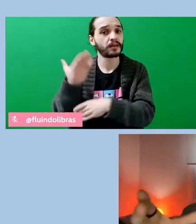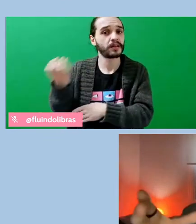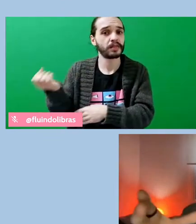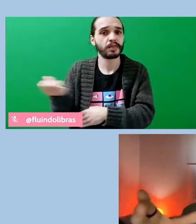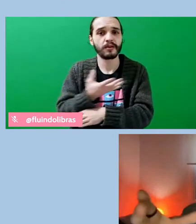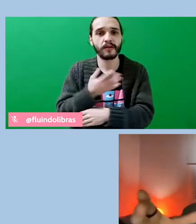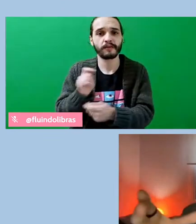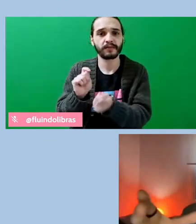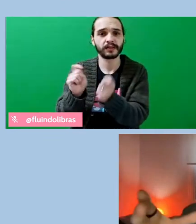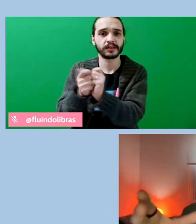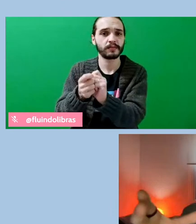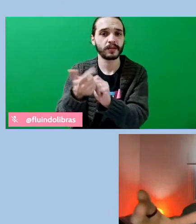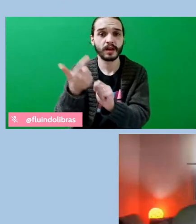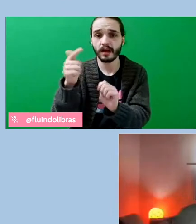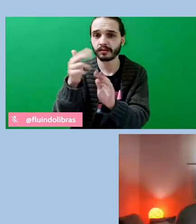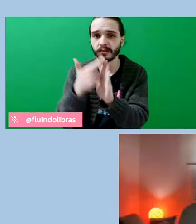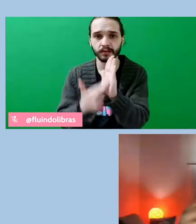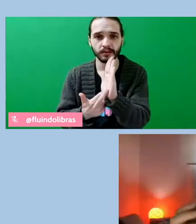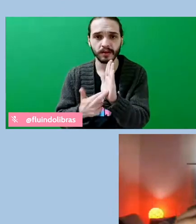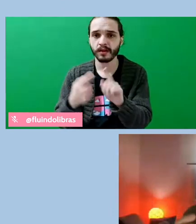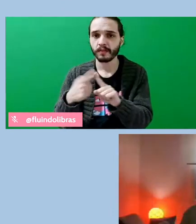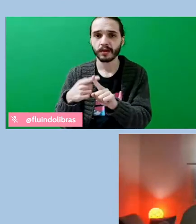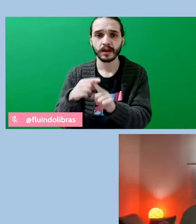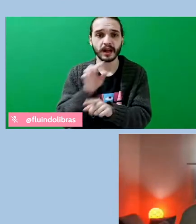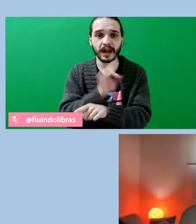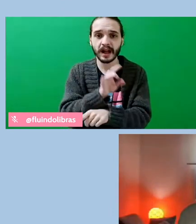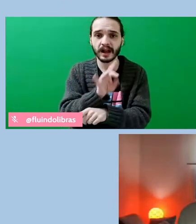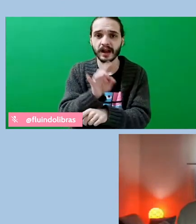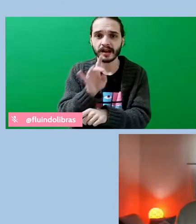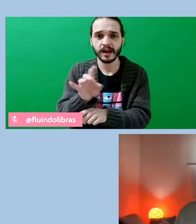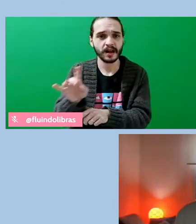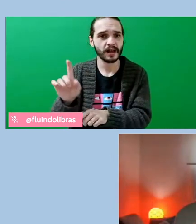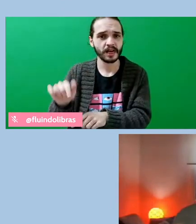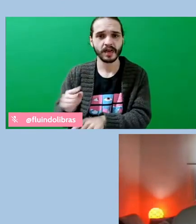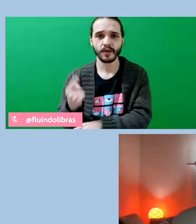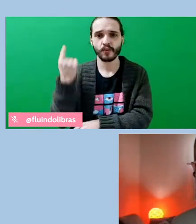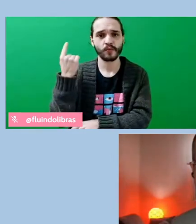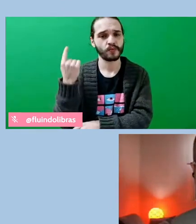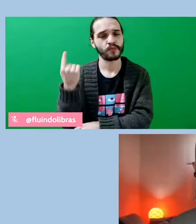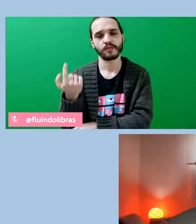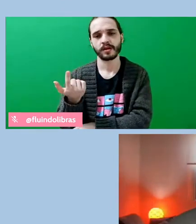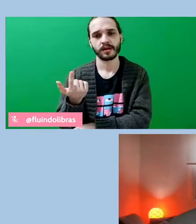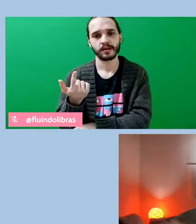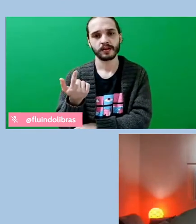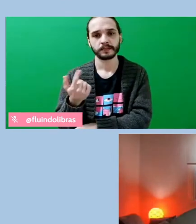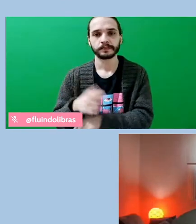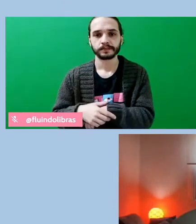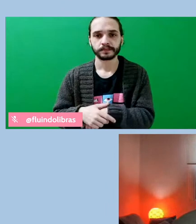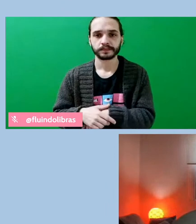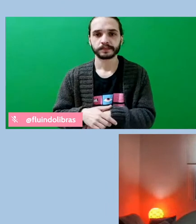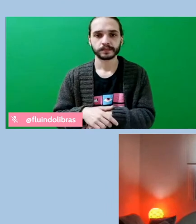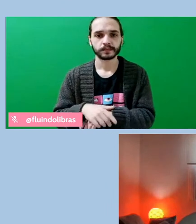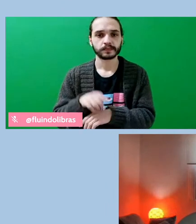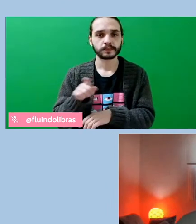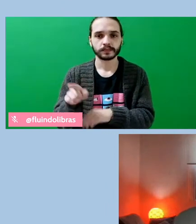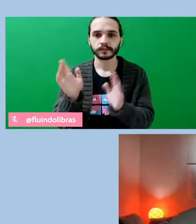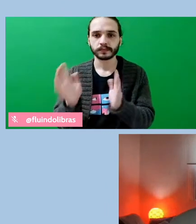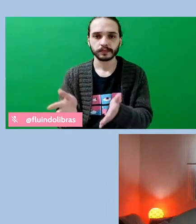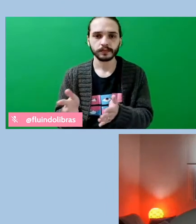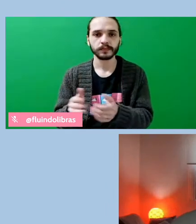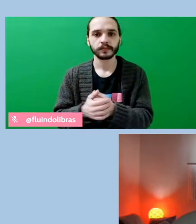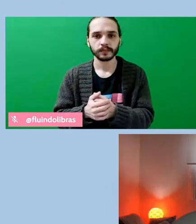ter regra, porque esse choque cada vez é um, né? Esse encontro, essa fricção é cada vez uma. E ela te dá as regras daquele